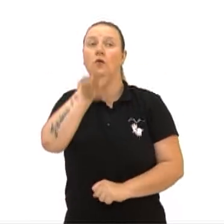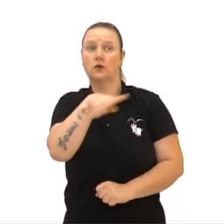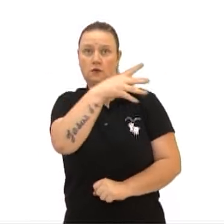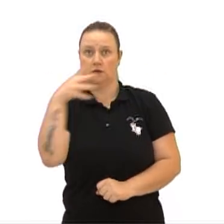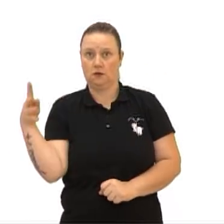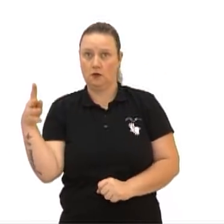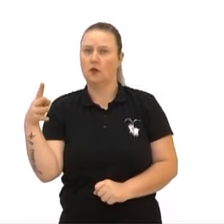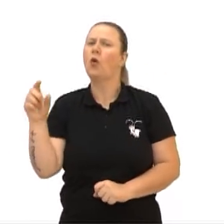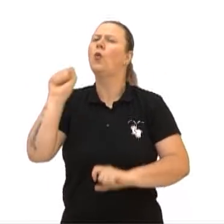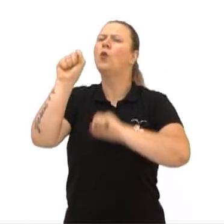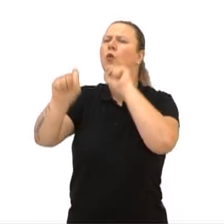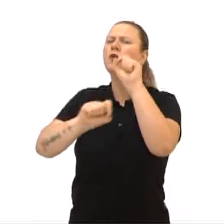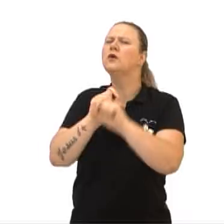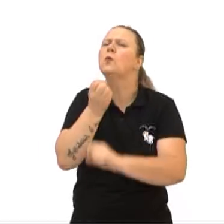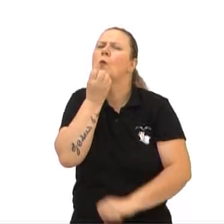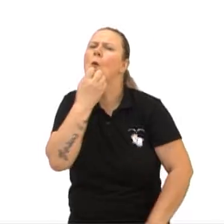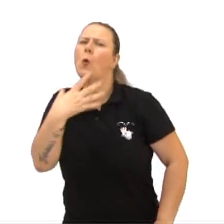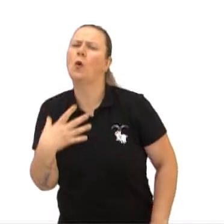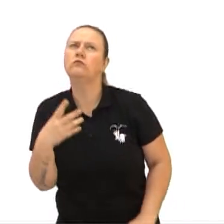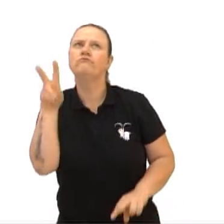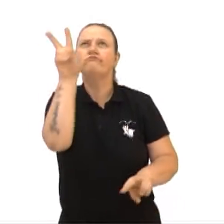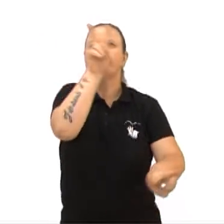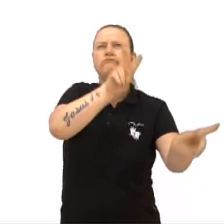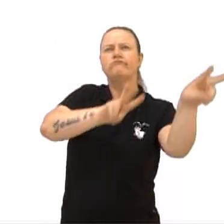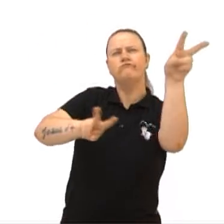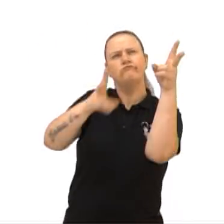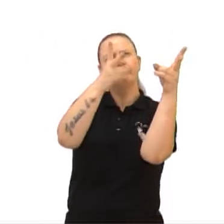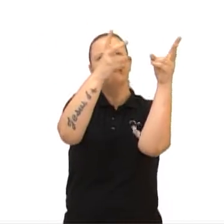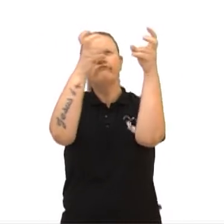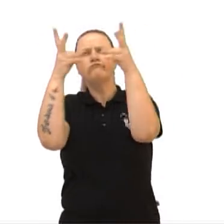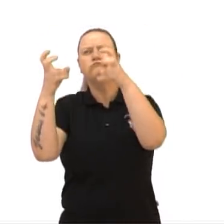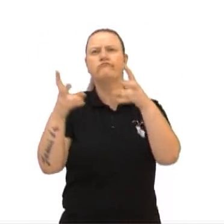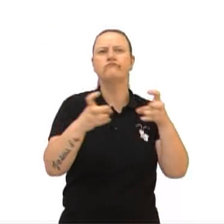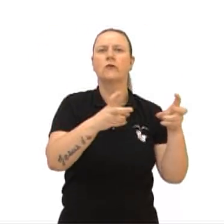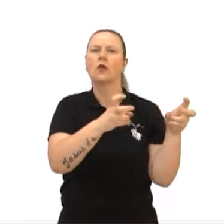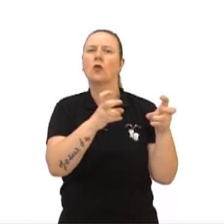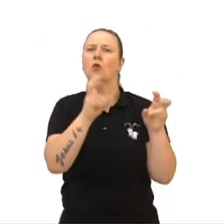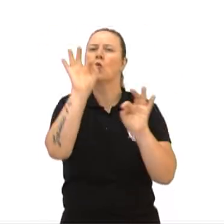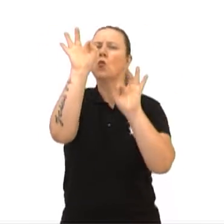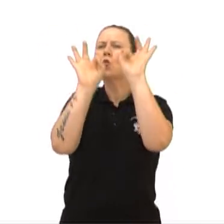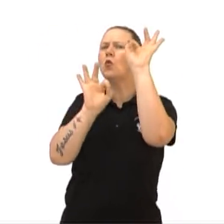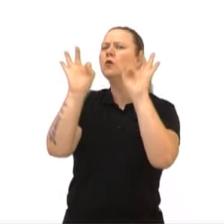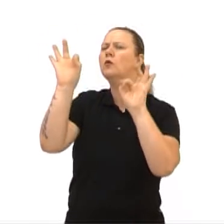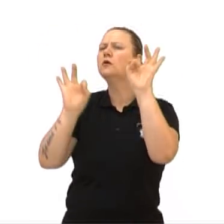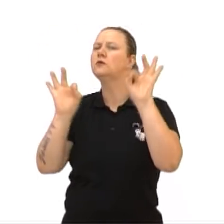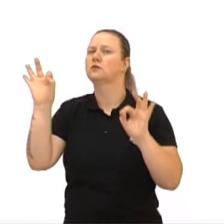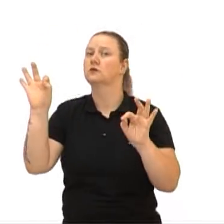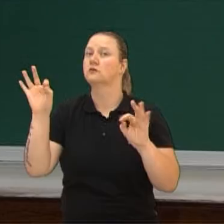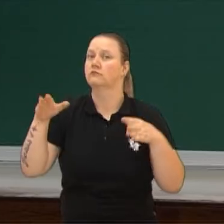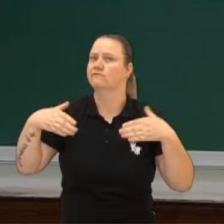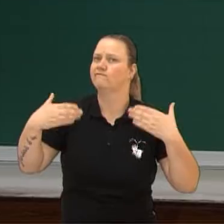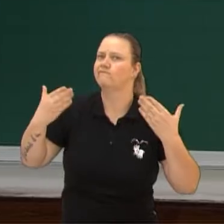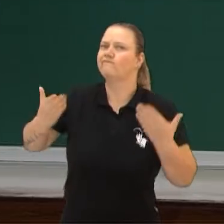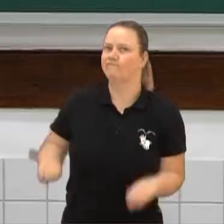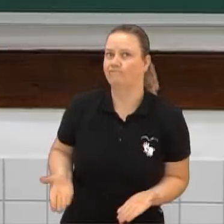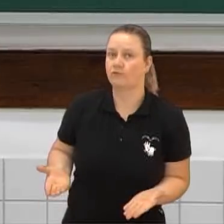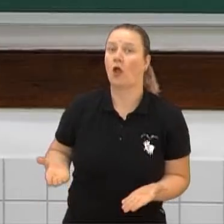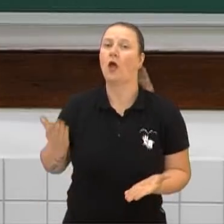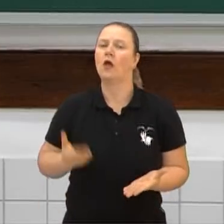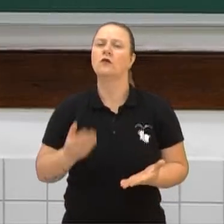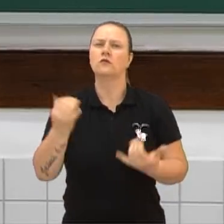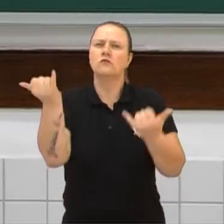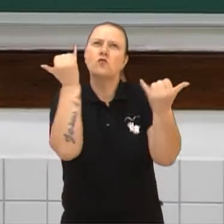das vantagens de visualizar dados em tabelas é a organização, ou seja, os dados ficam